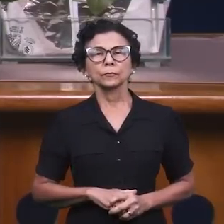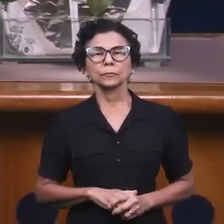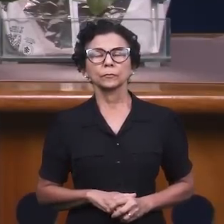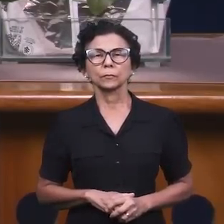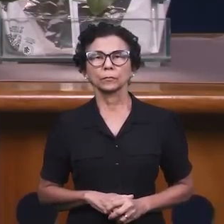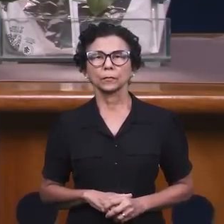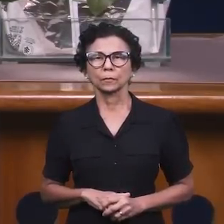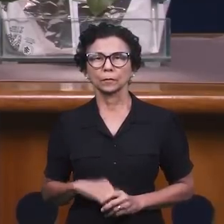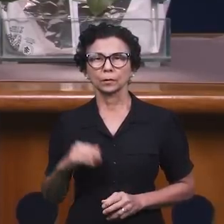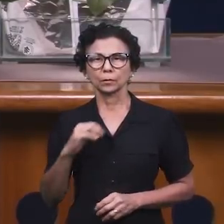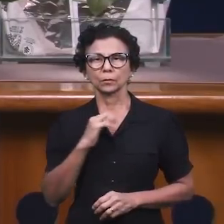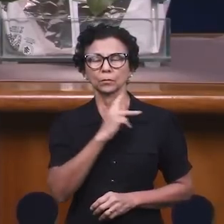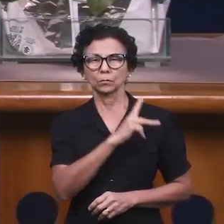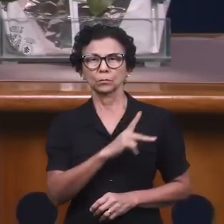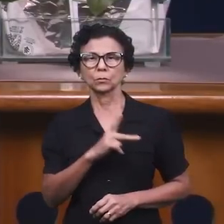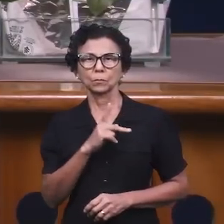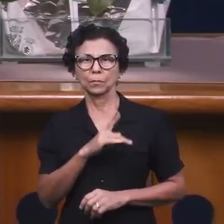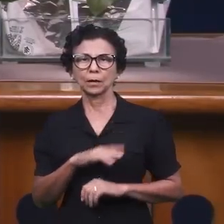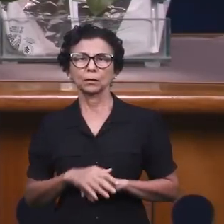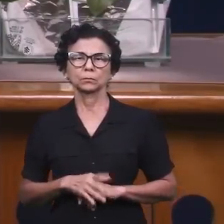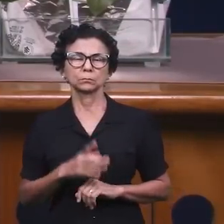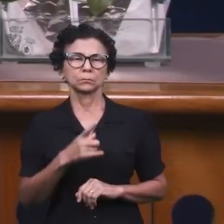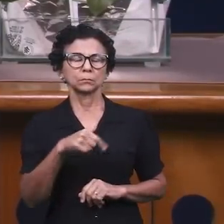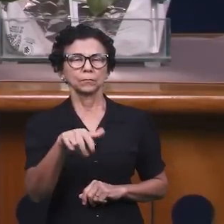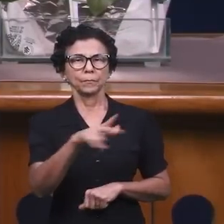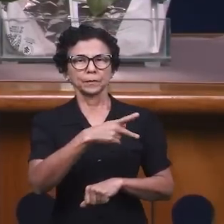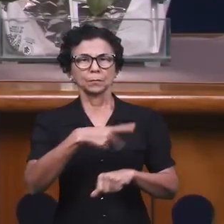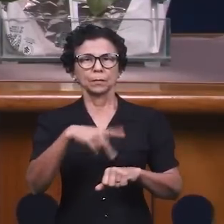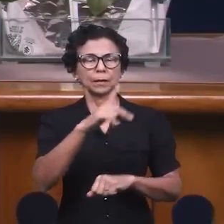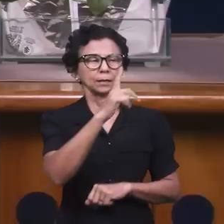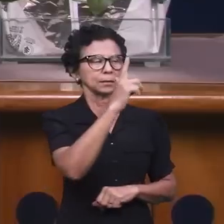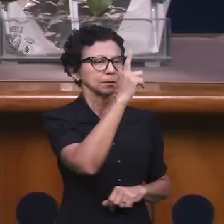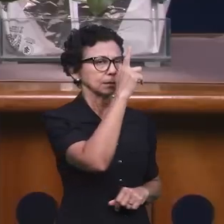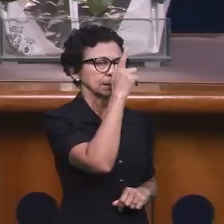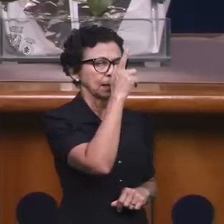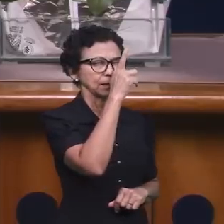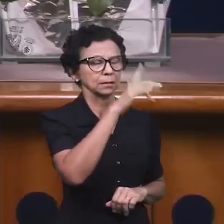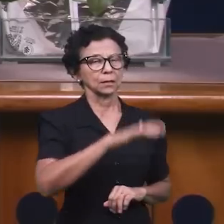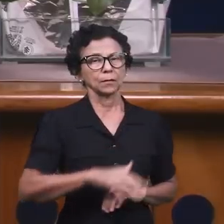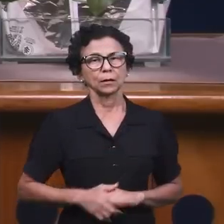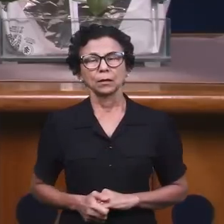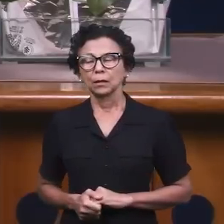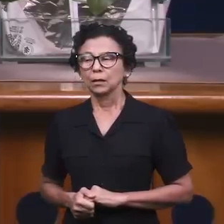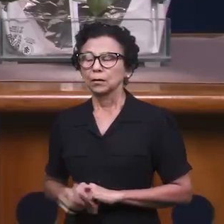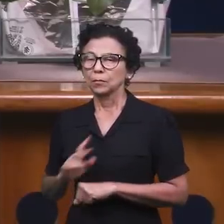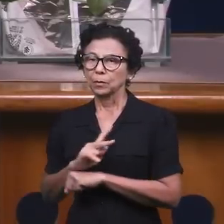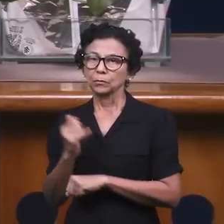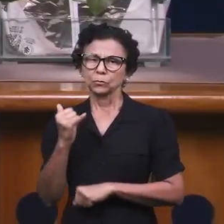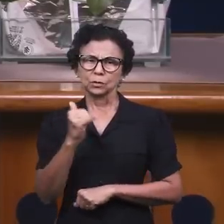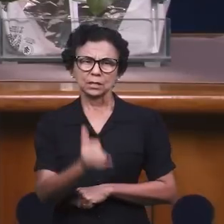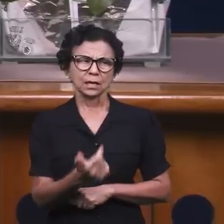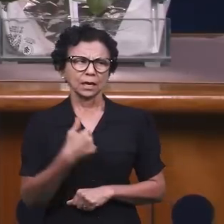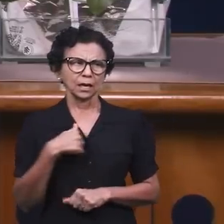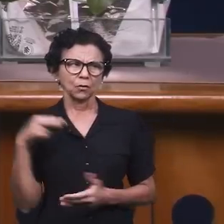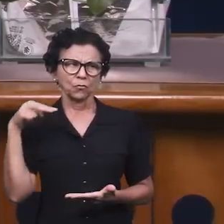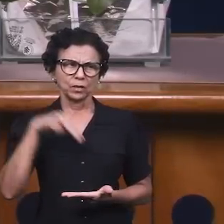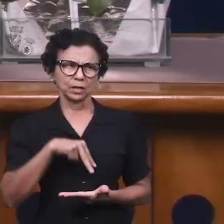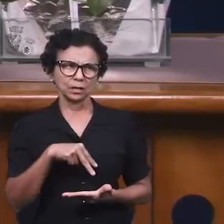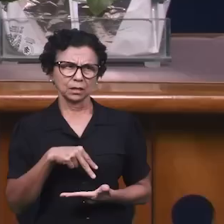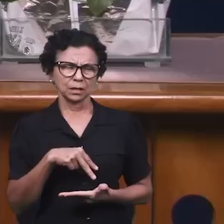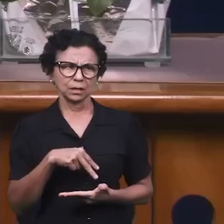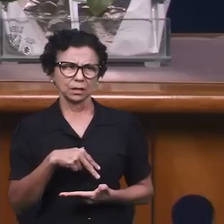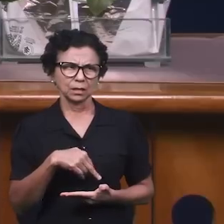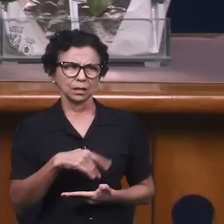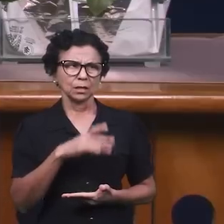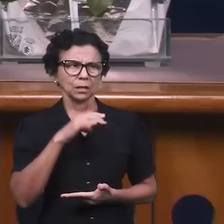na Grécia, ele disse assim, eu não vim ter convosco com palavras persuasivas de sabedoria humana,